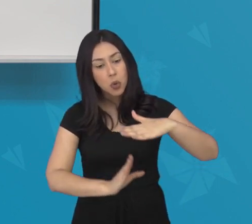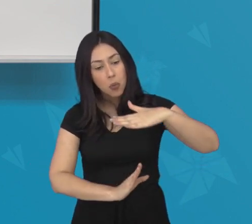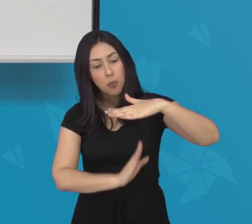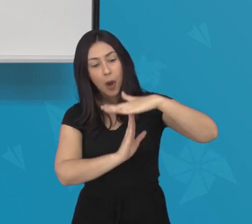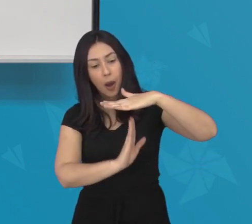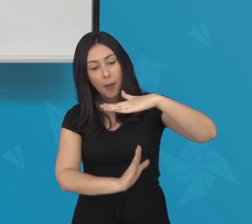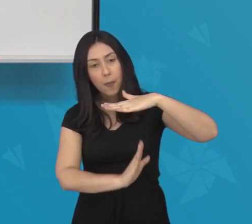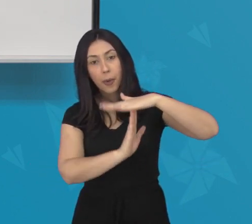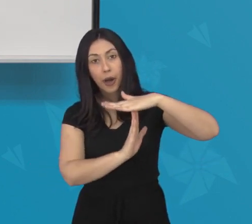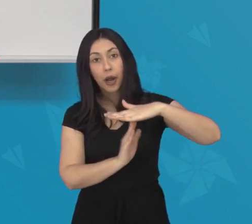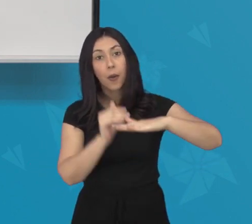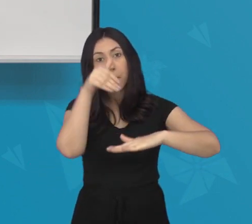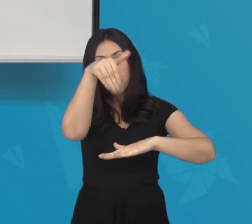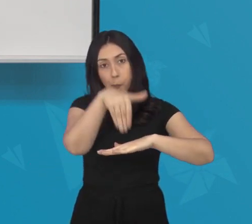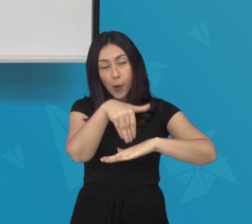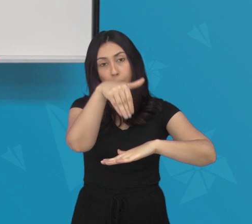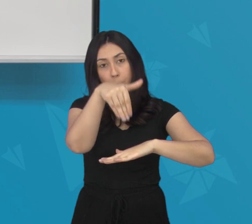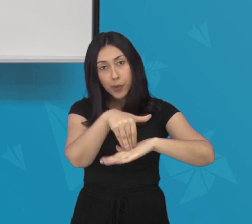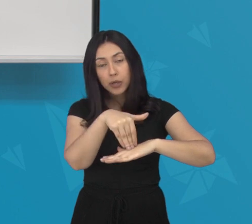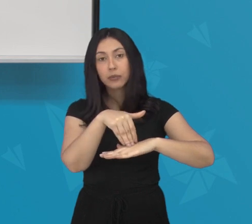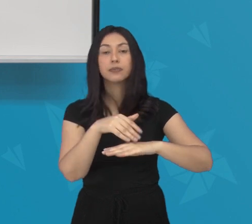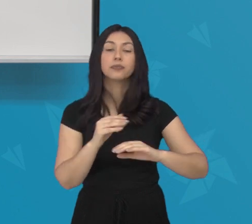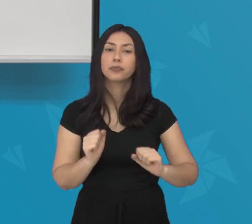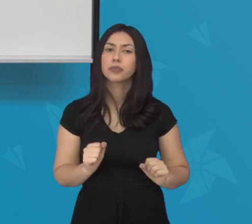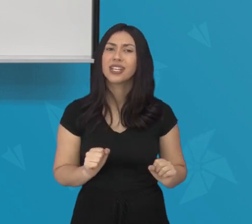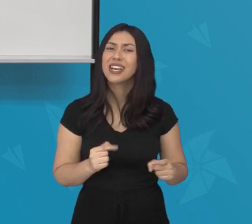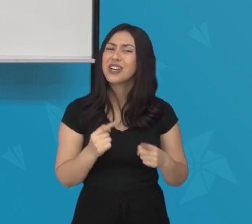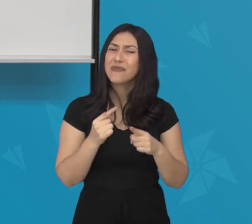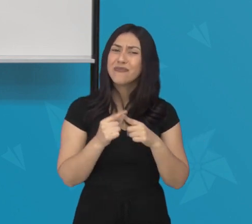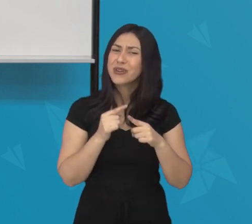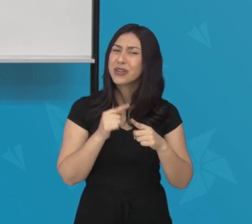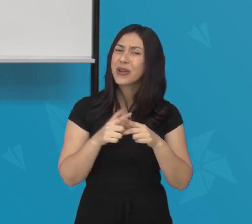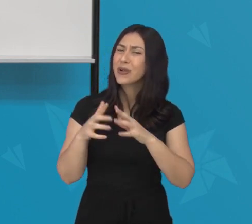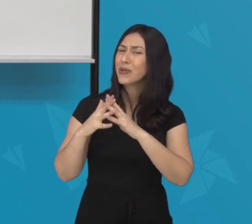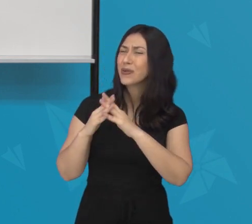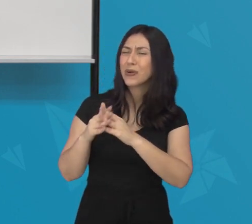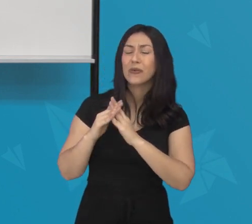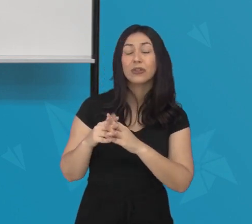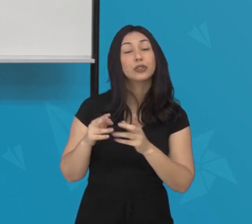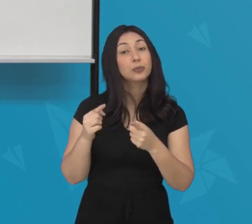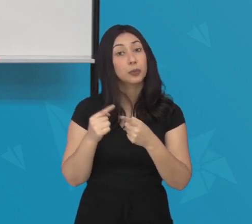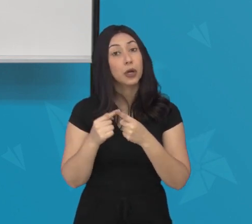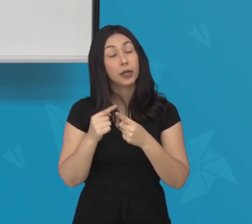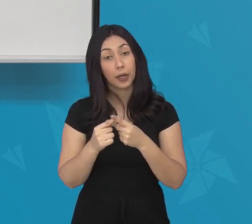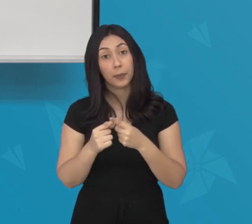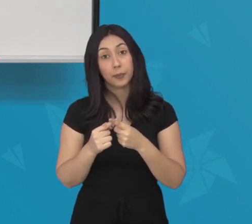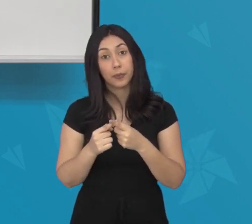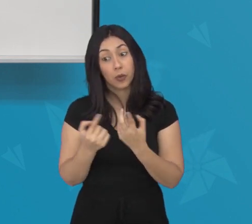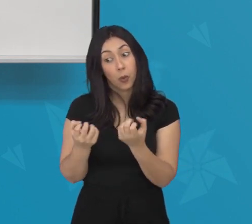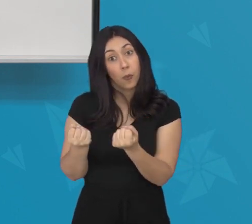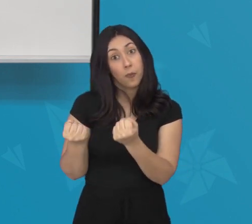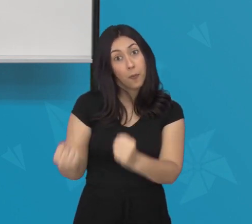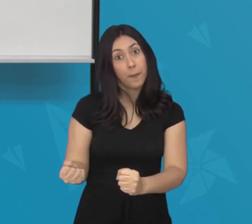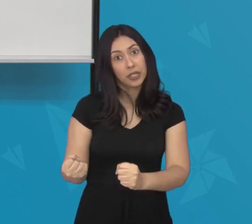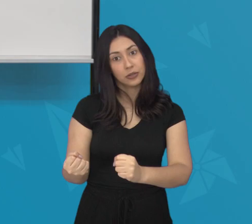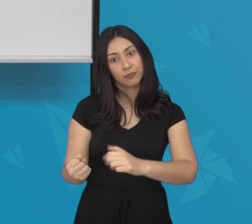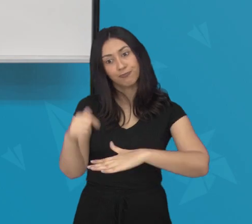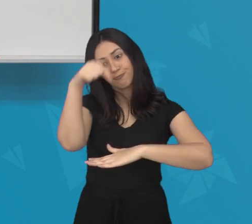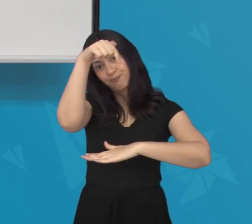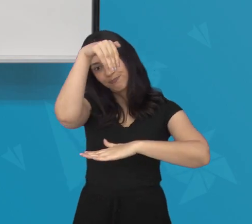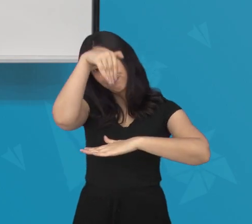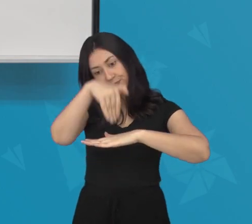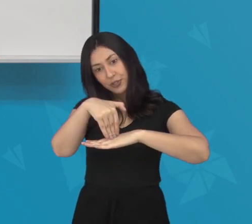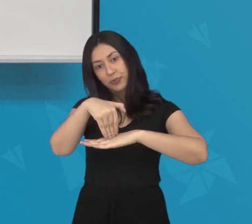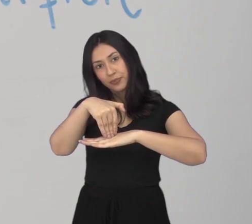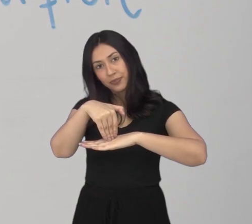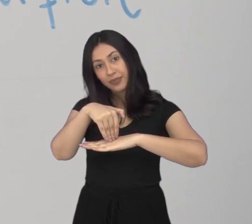vamos resolver as questões, essas duas forças se confundem? Porque o peso aponta para o centro da Terra. A normal é